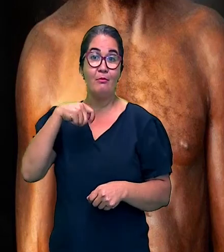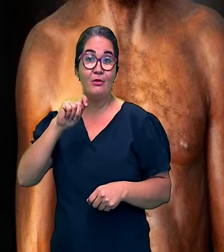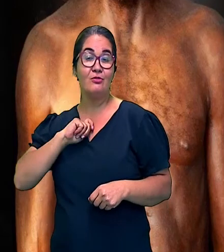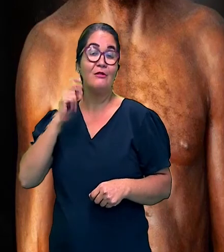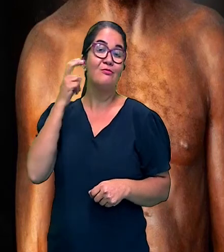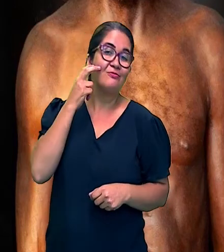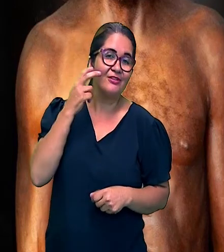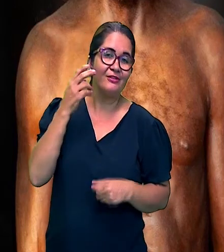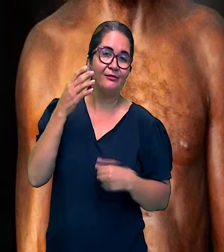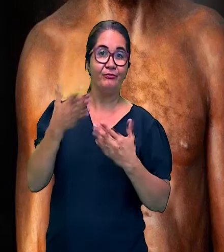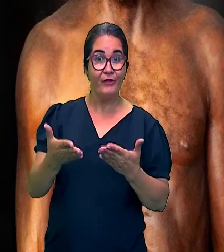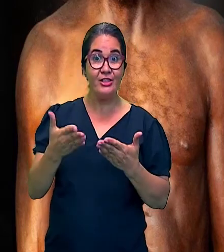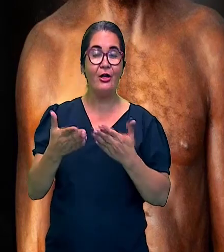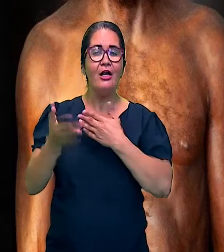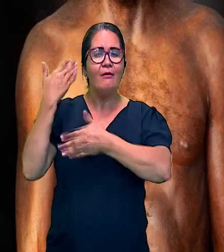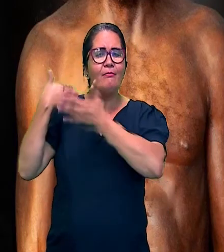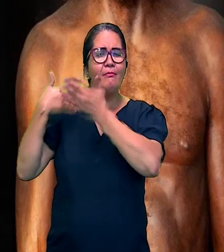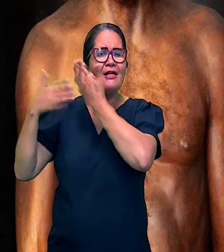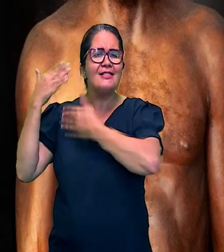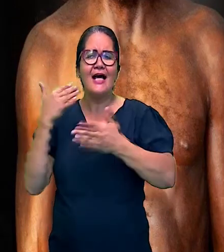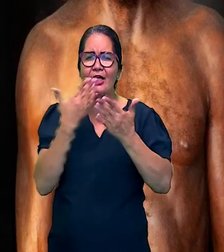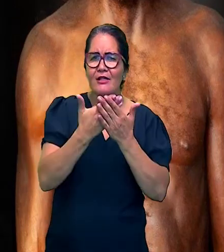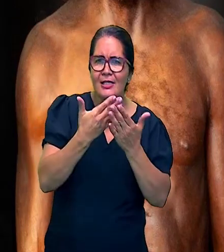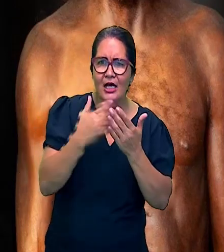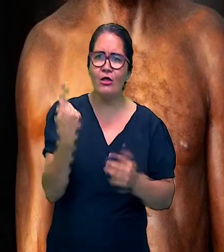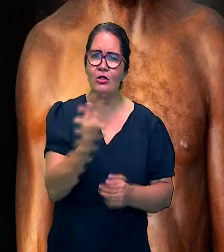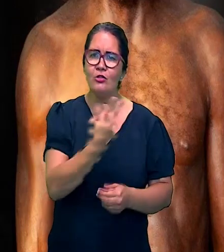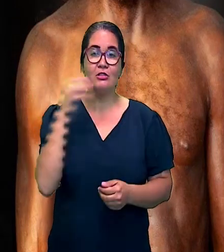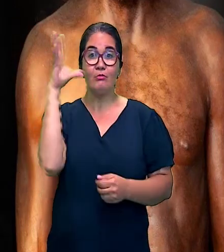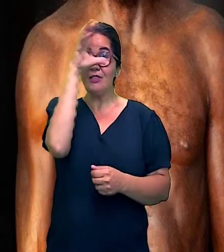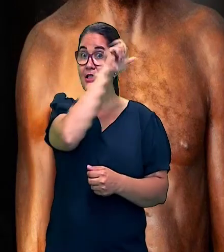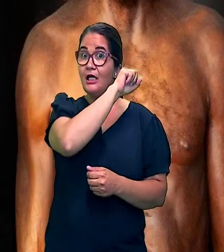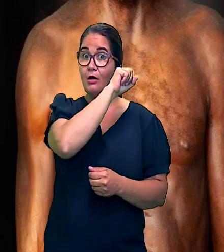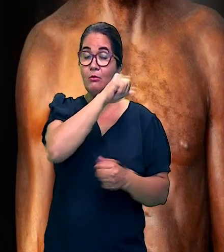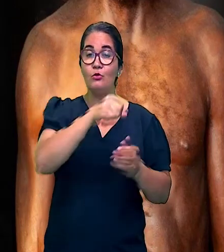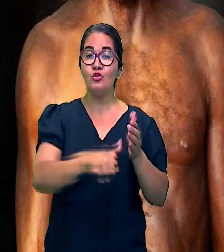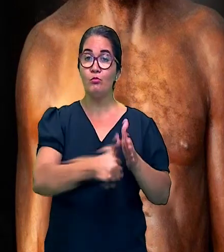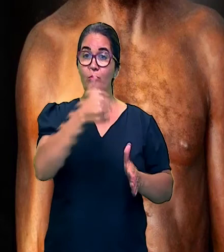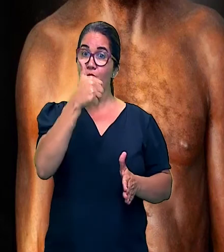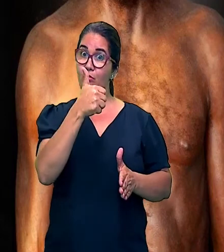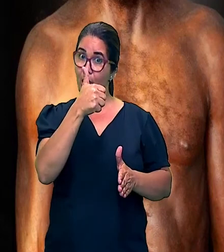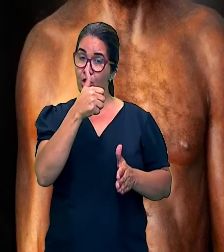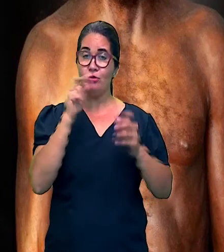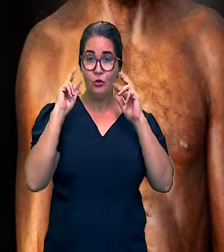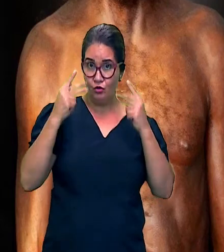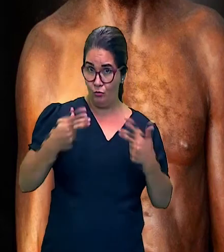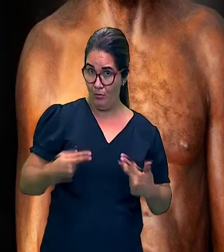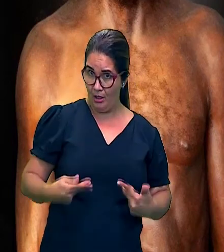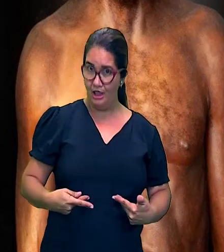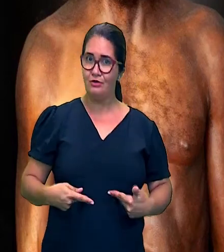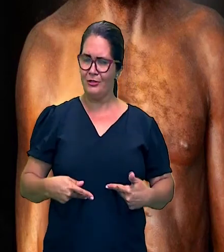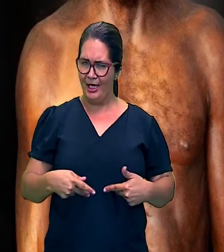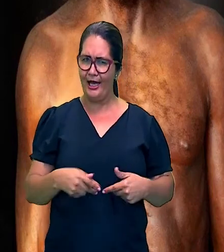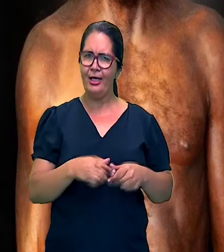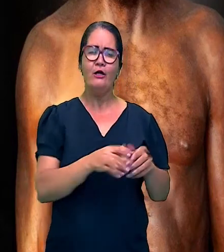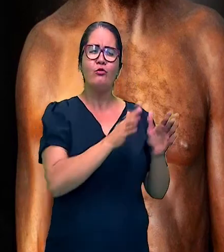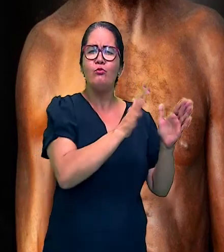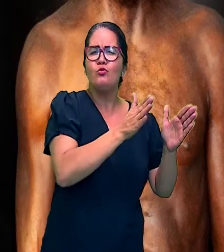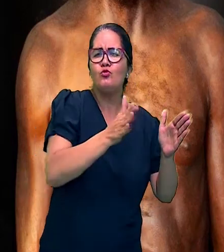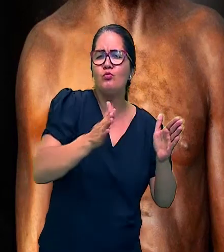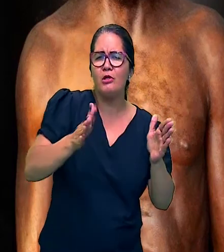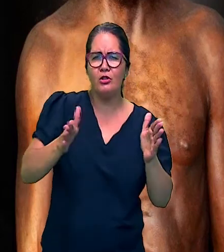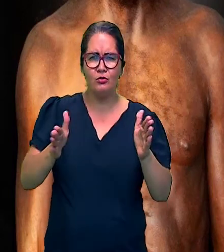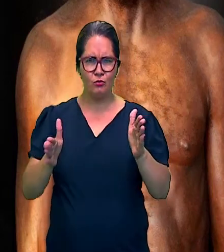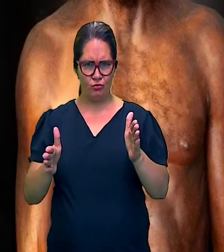Nas últimas aulas, vimos como viviam os primeiros seres humanos. Passamos pelos períodos do Paleolítico e